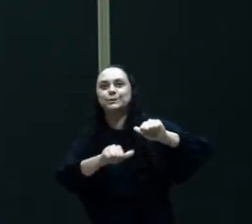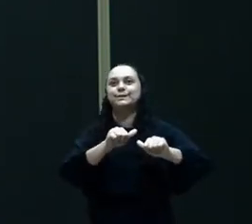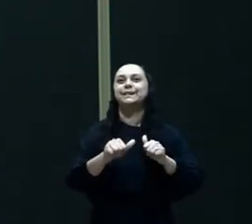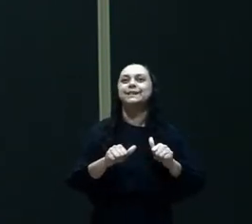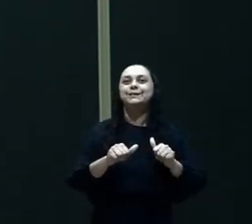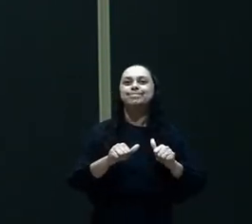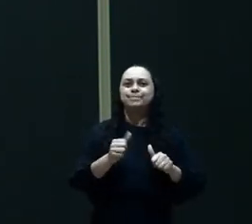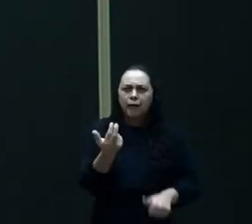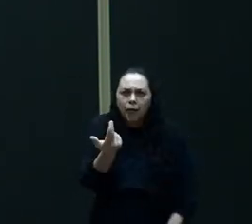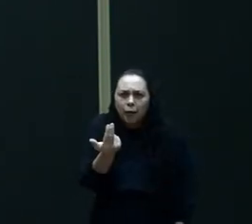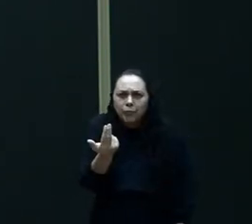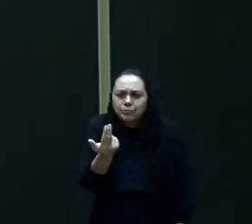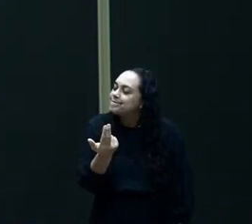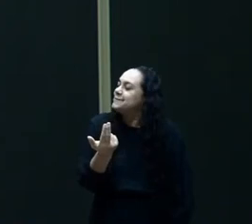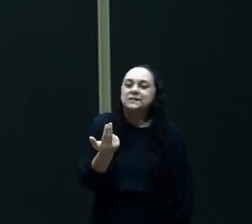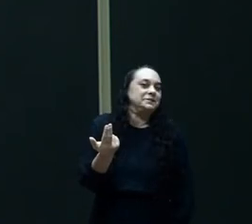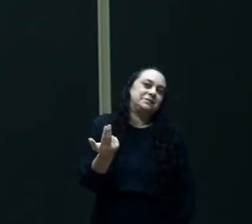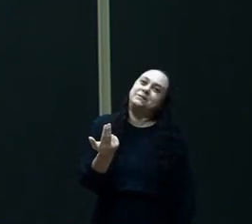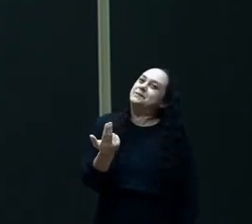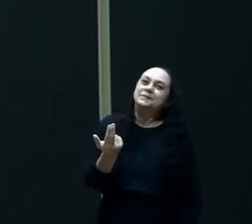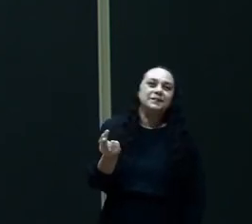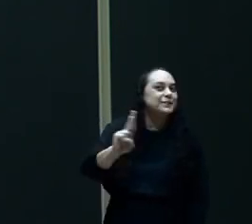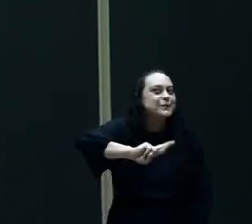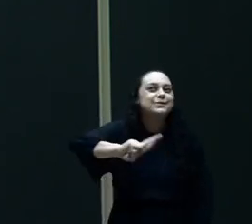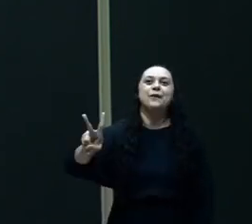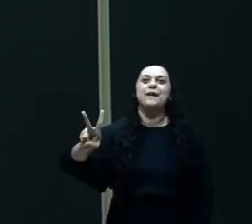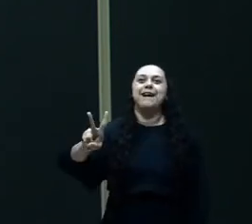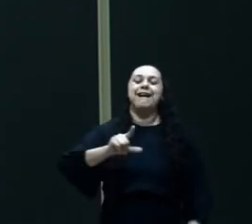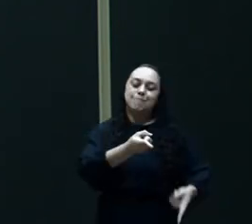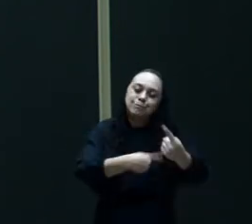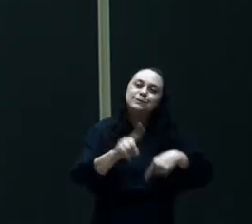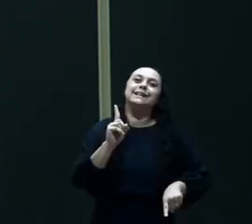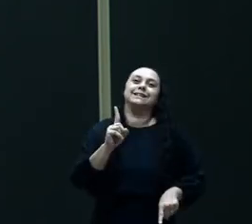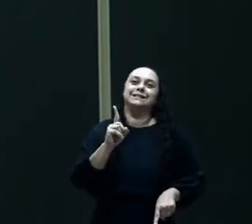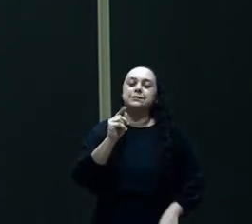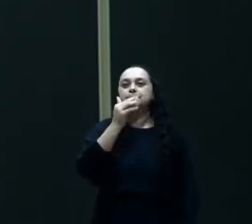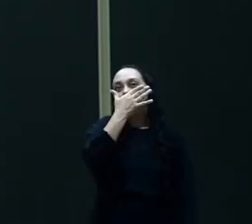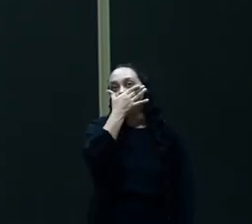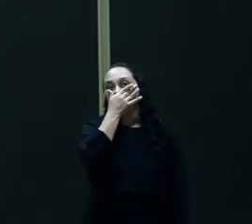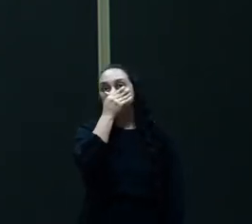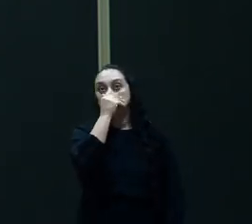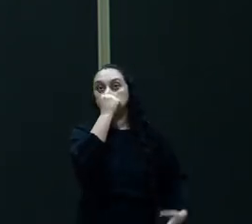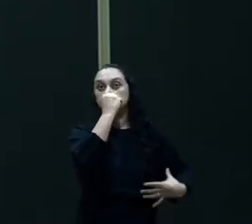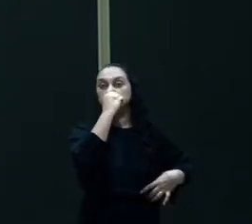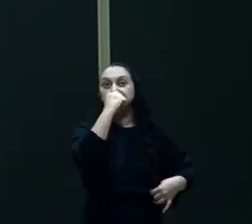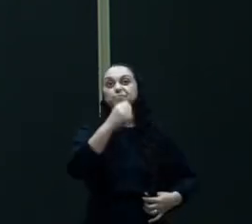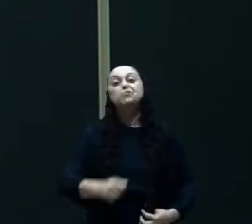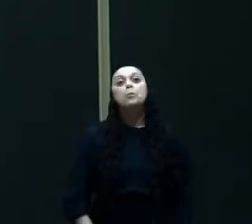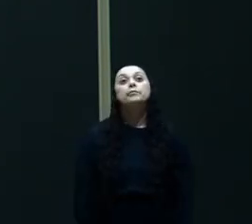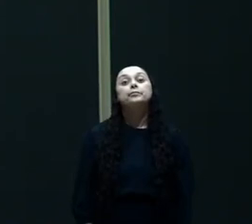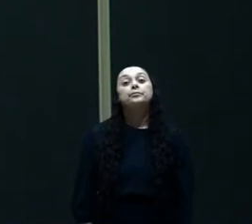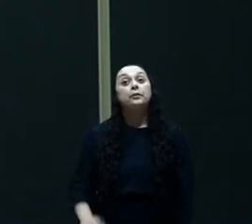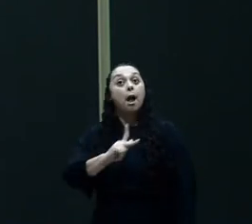conseguimos viver da mesma maneira não Paulo era